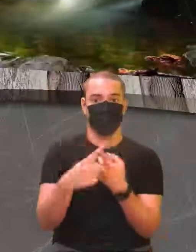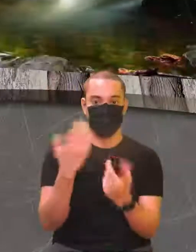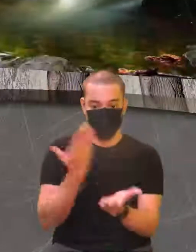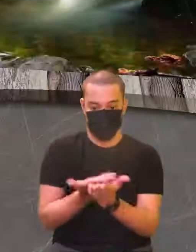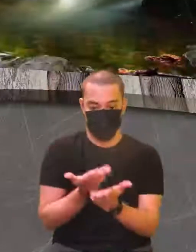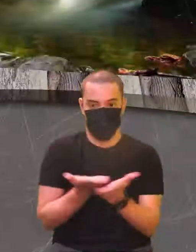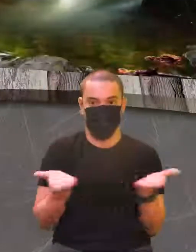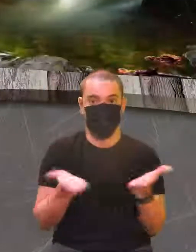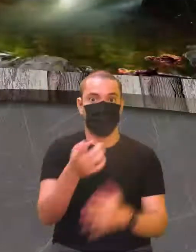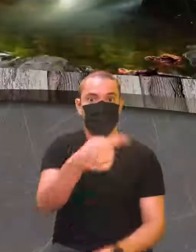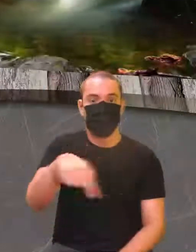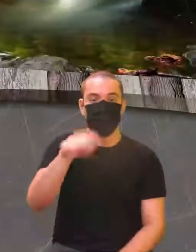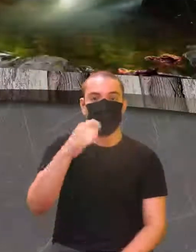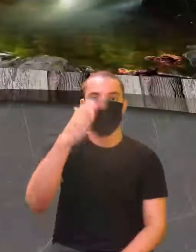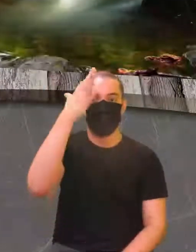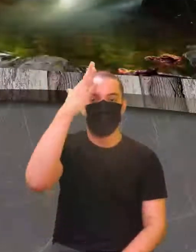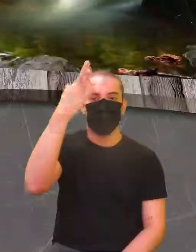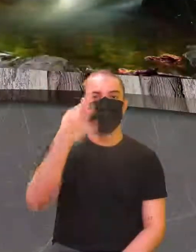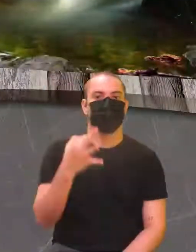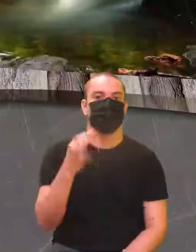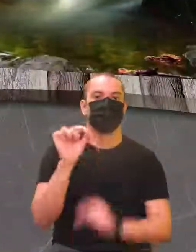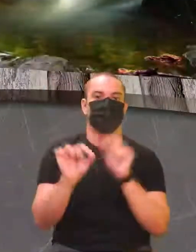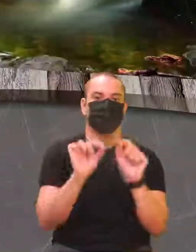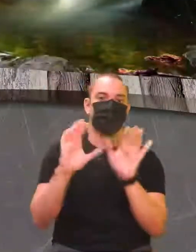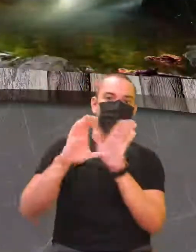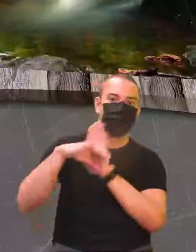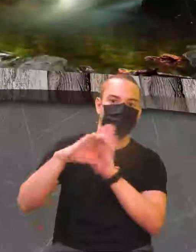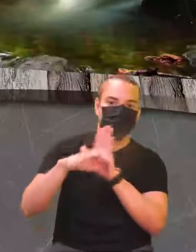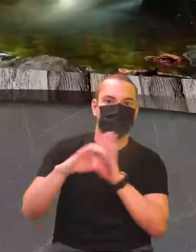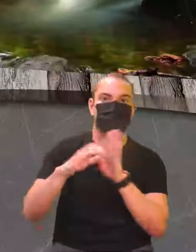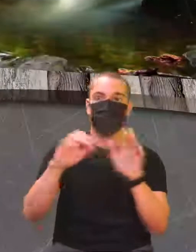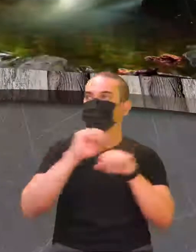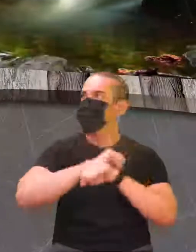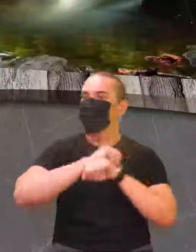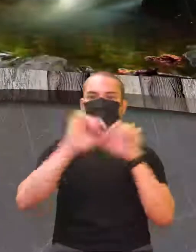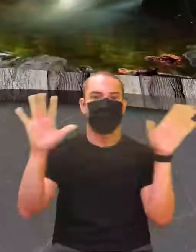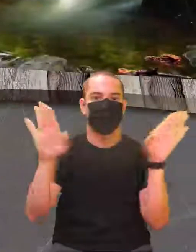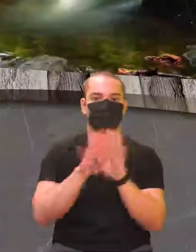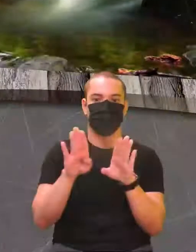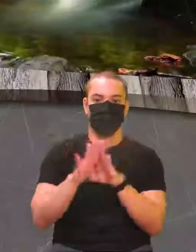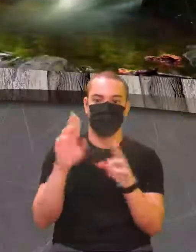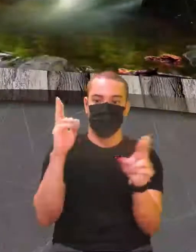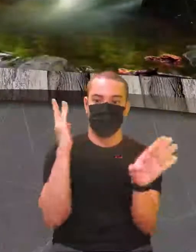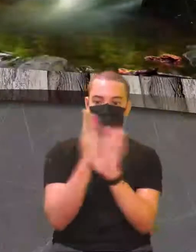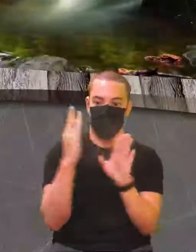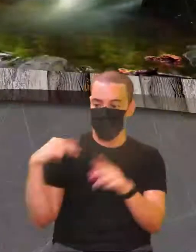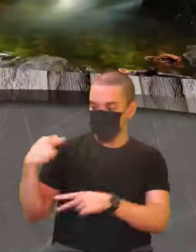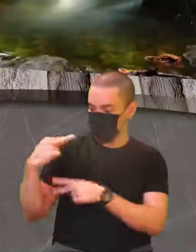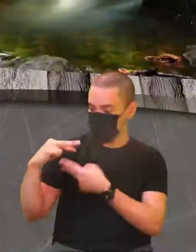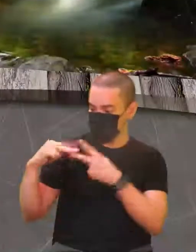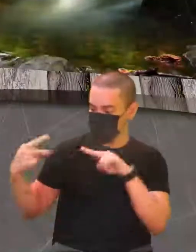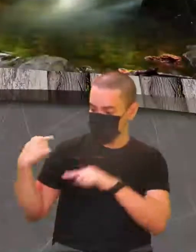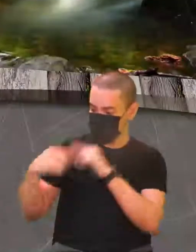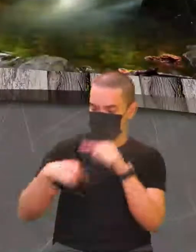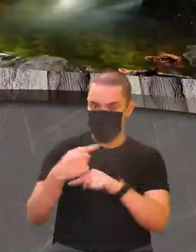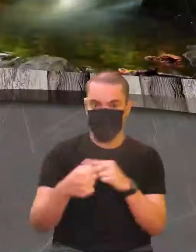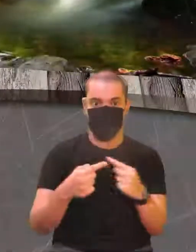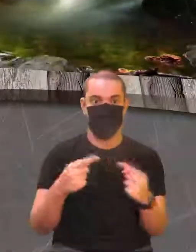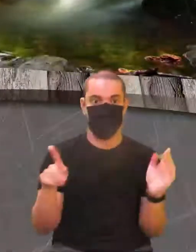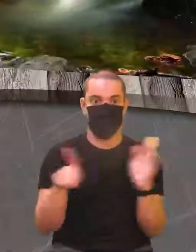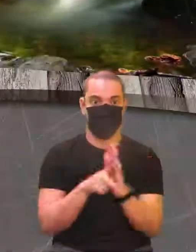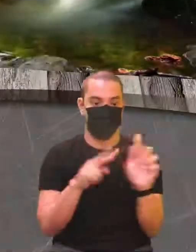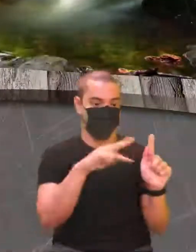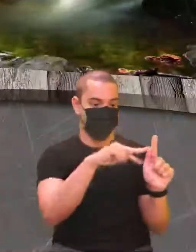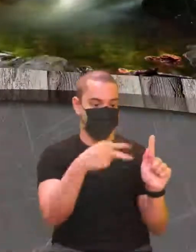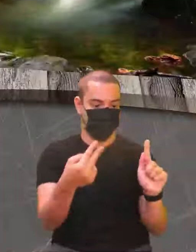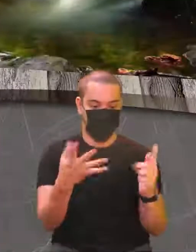aula vocês precisam ter bem essa questão do conceito, né? As heranças, elas se expressam, ou seja, os genótipos que a gente